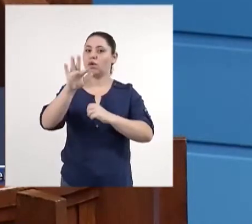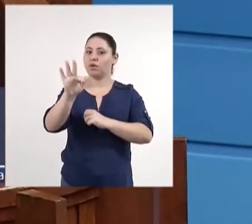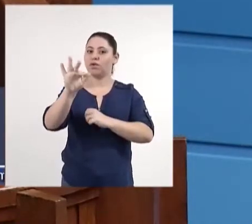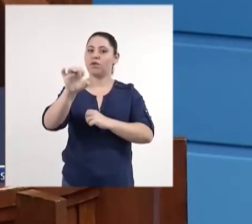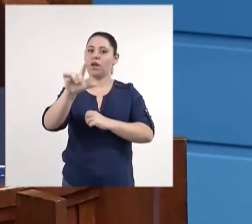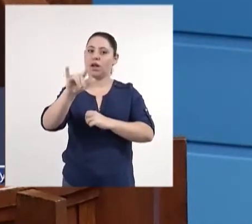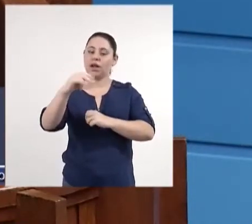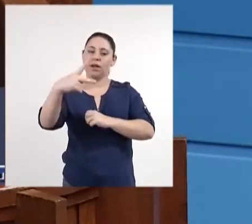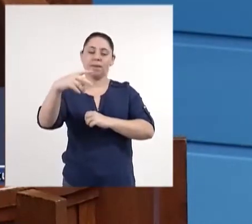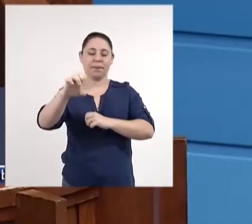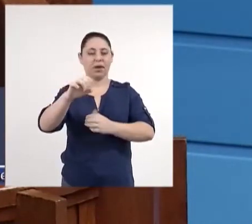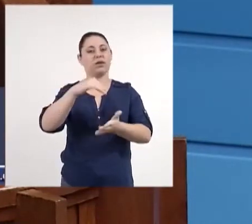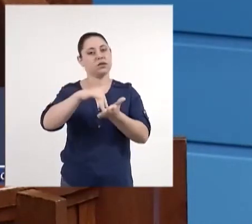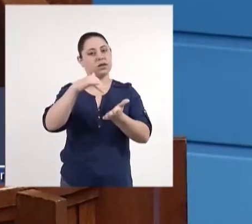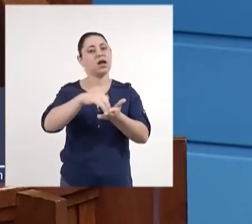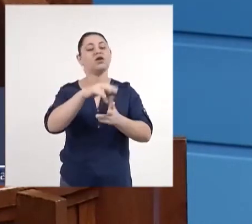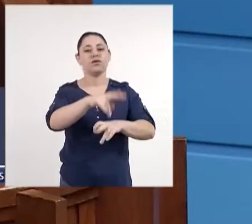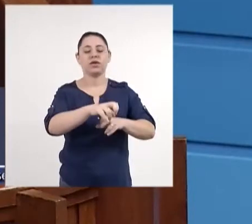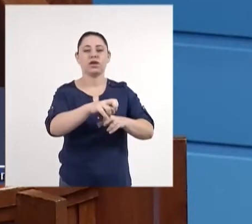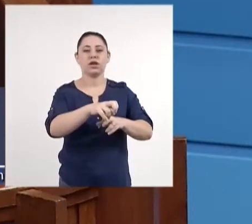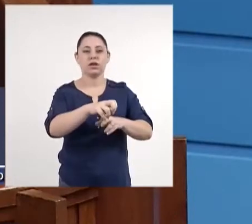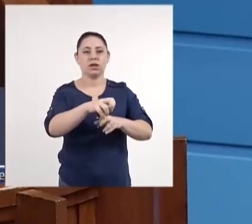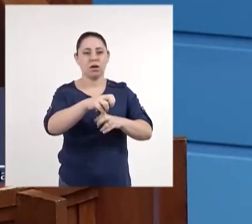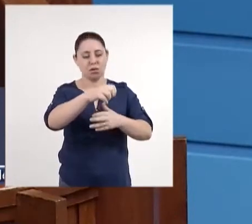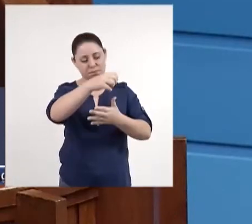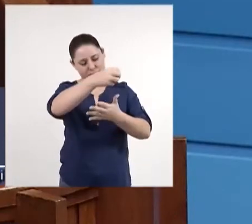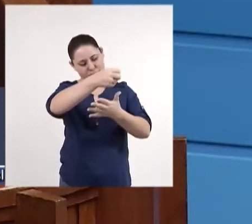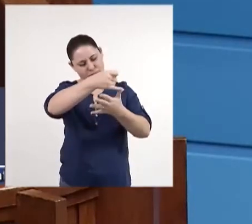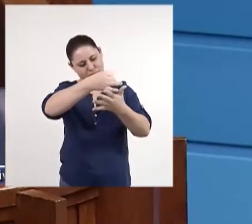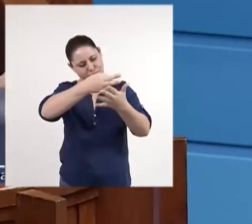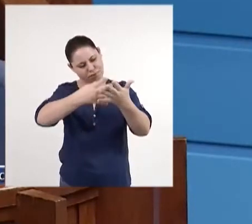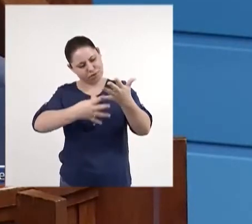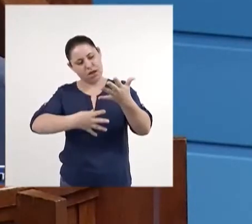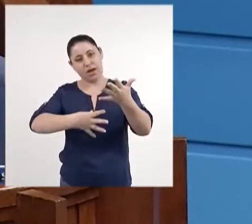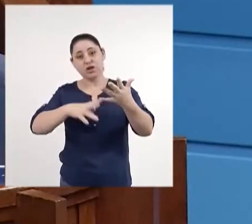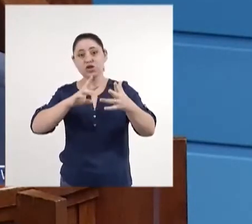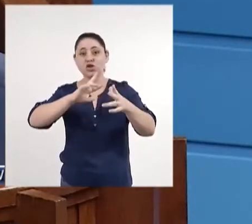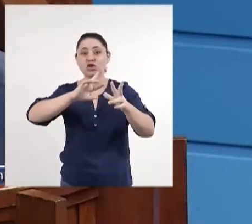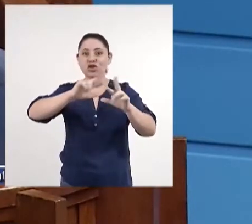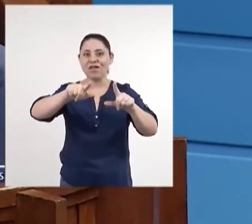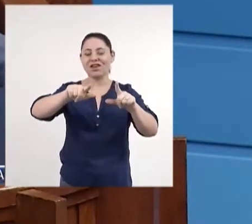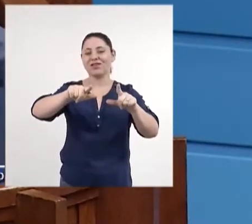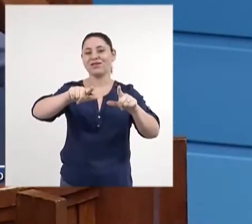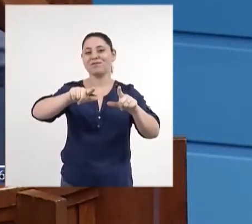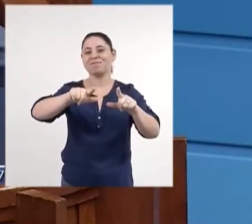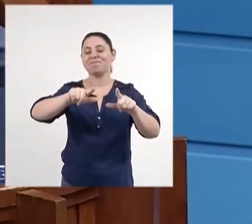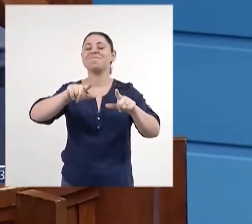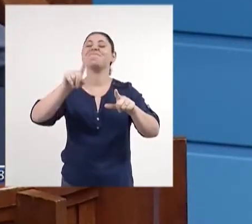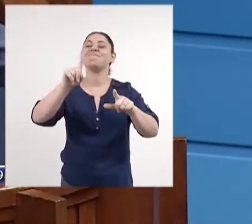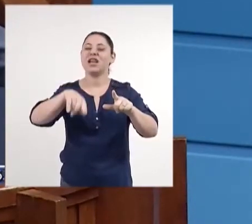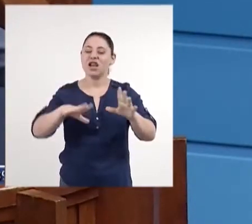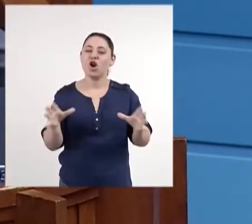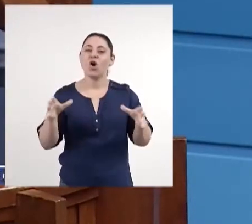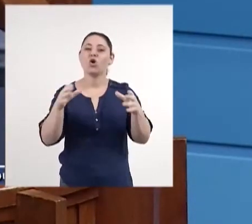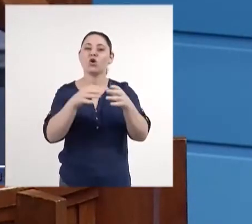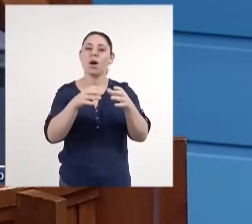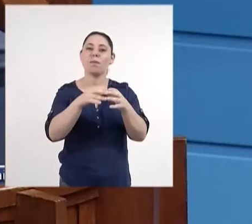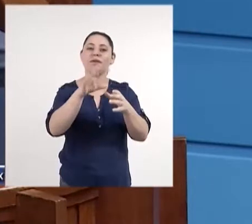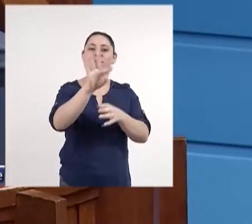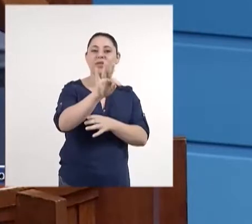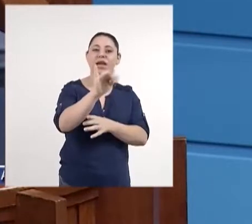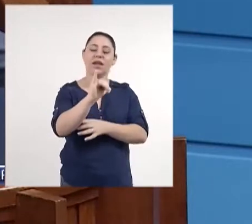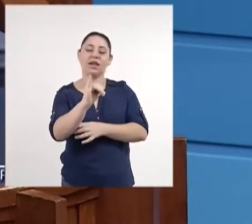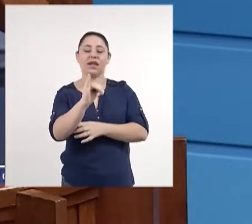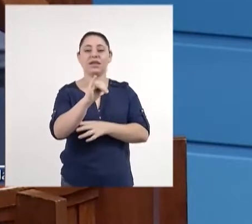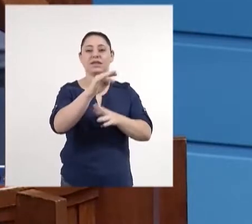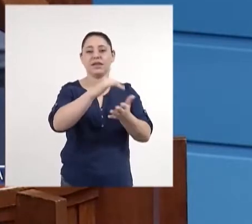de Fazenda, colocamos no papel de um modo diferente. E aí a equipe de TI da Secretaria